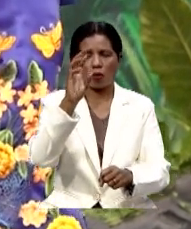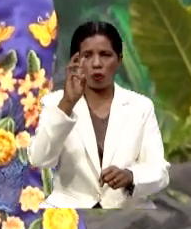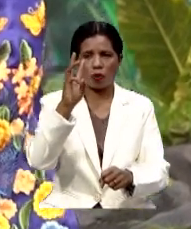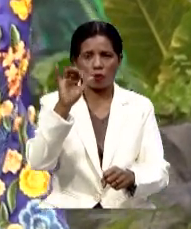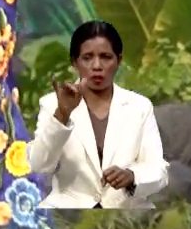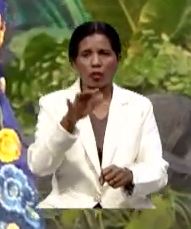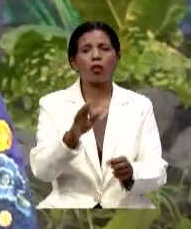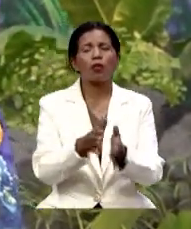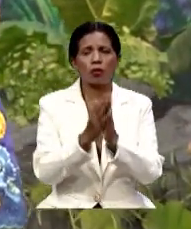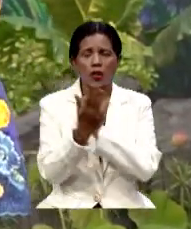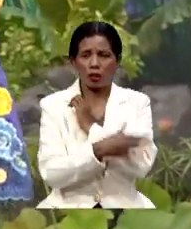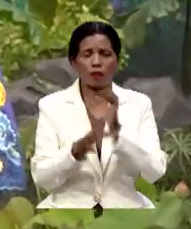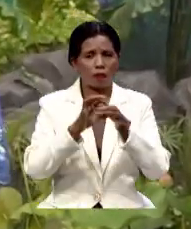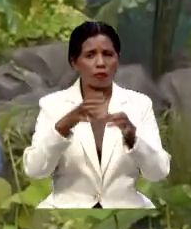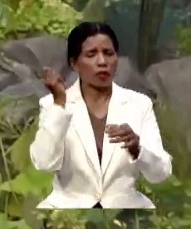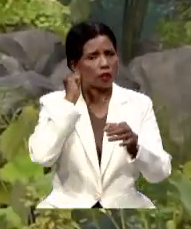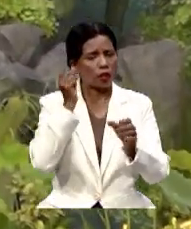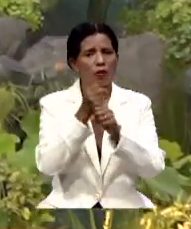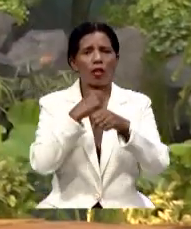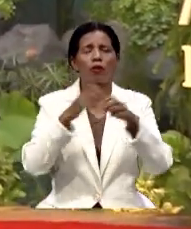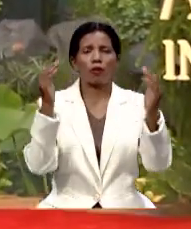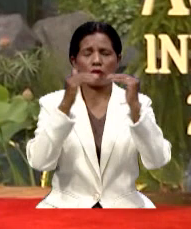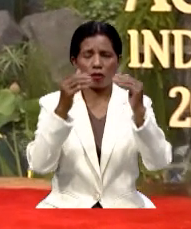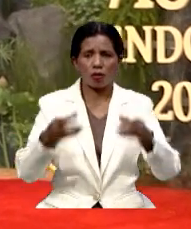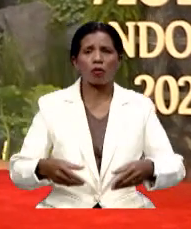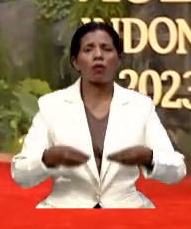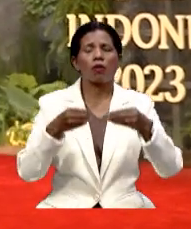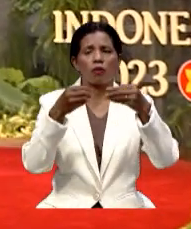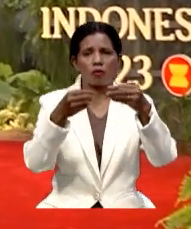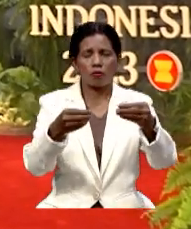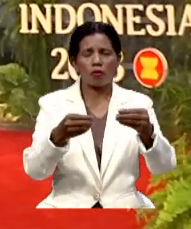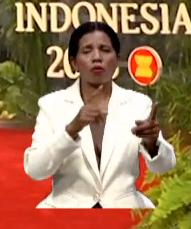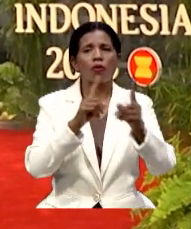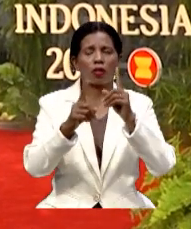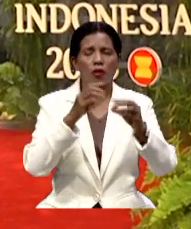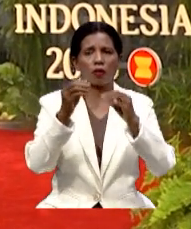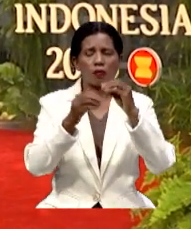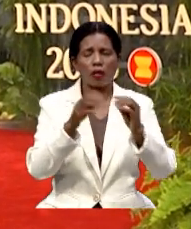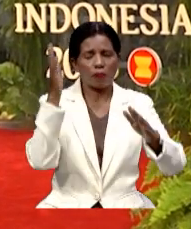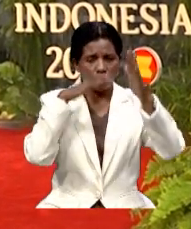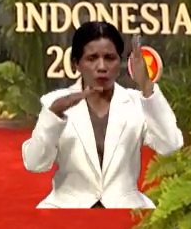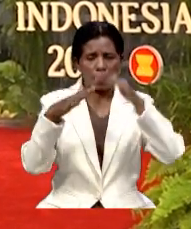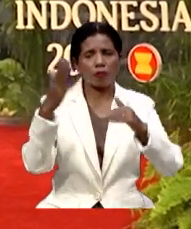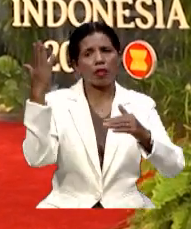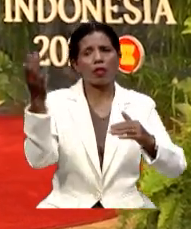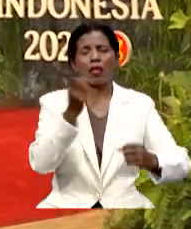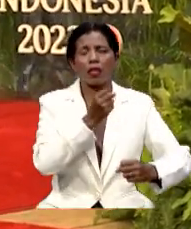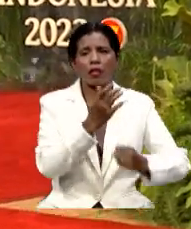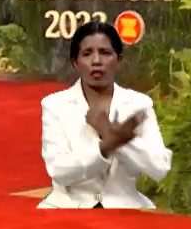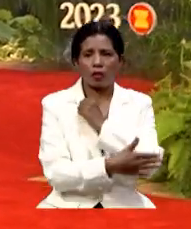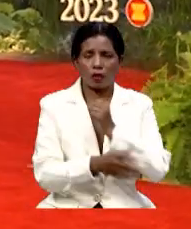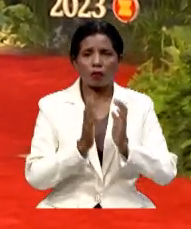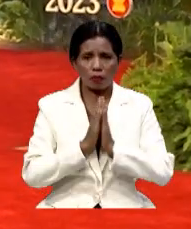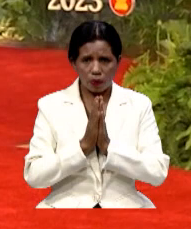membro ASEAN, atohalo diálogo, pode for solução ba problema junta militar iha Myanmar.